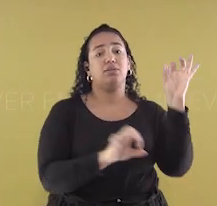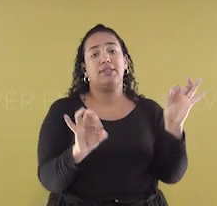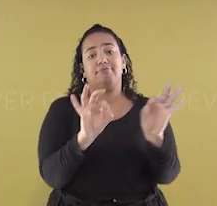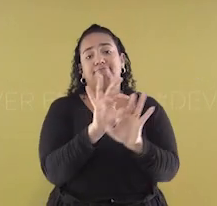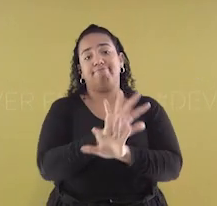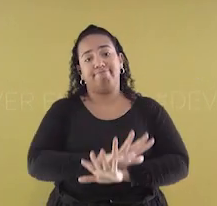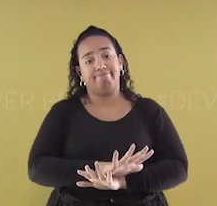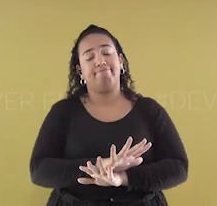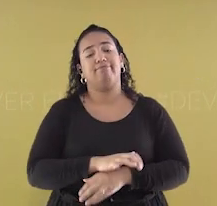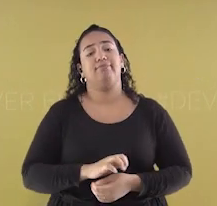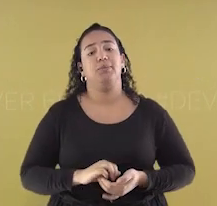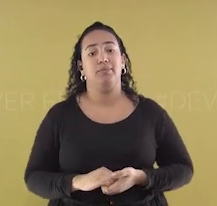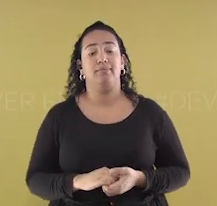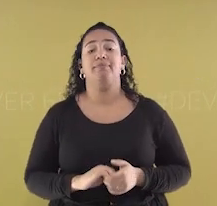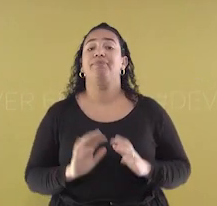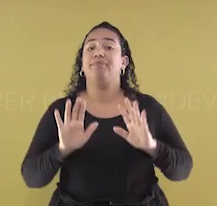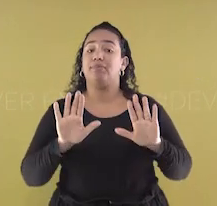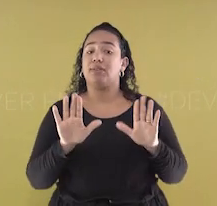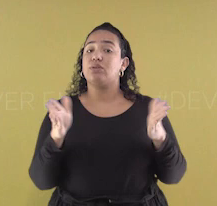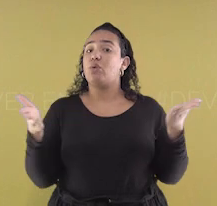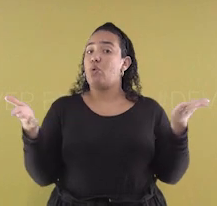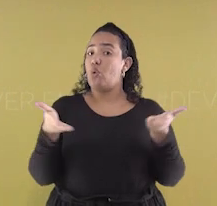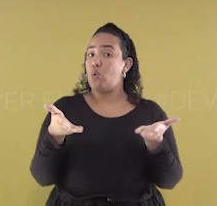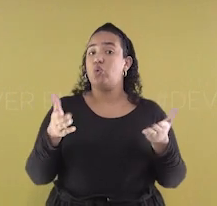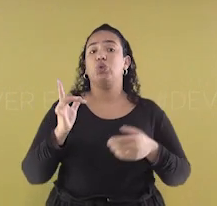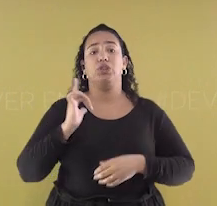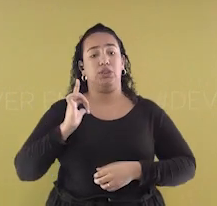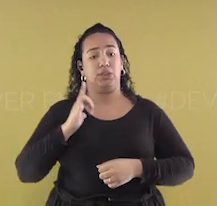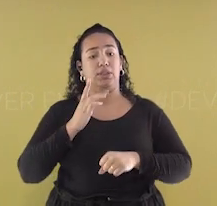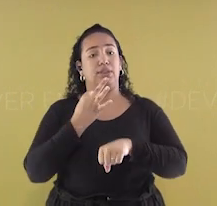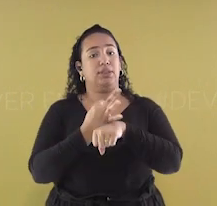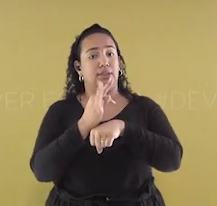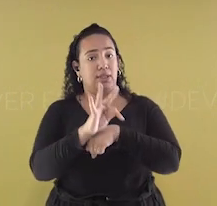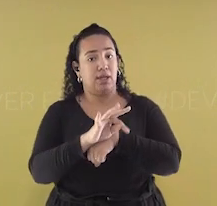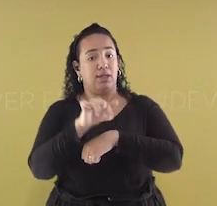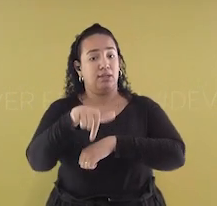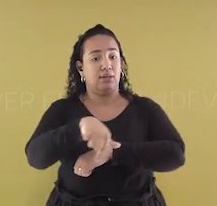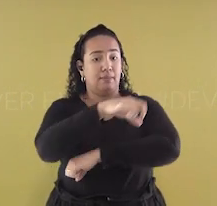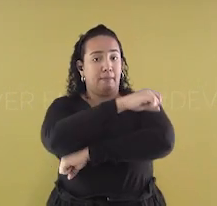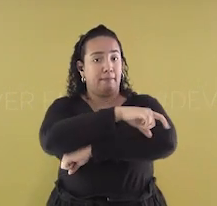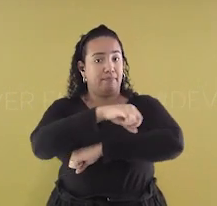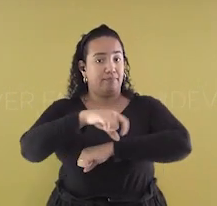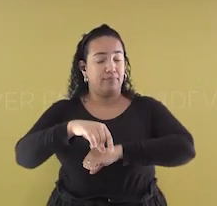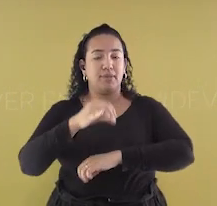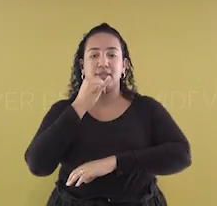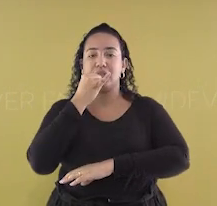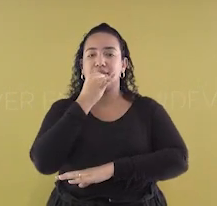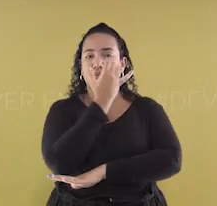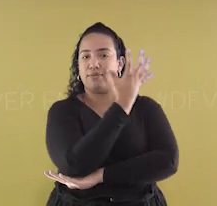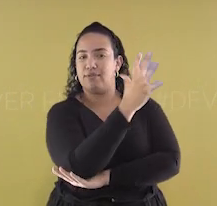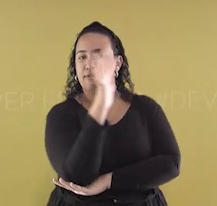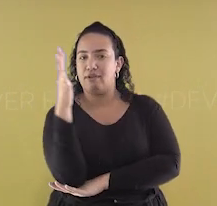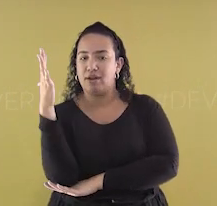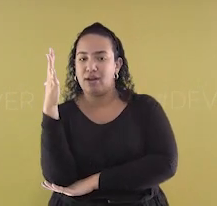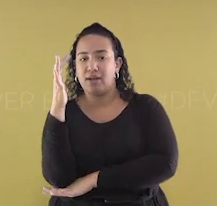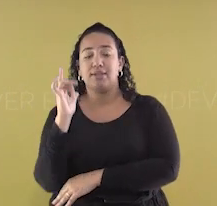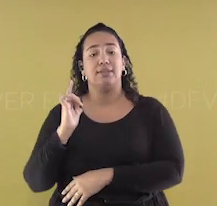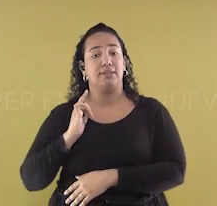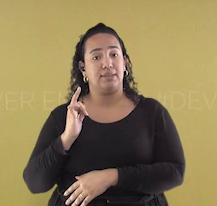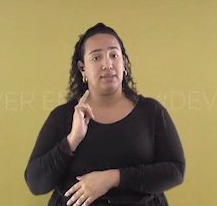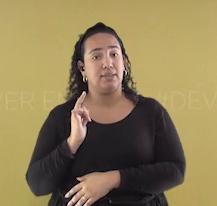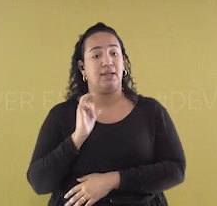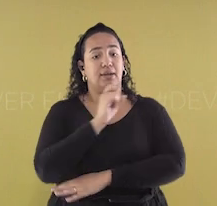retiradas. Porém, hoje em dia, existem técnicas de plantio no meio das florestas. Por exemplo,